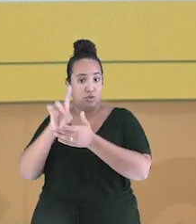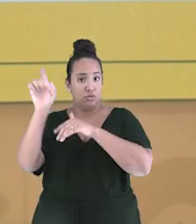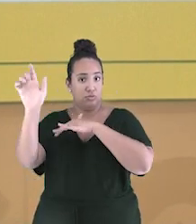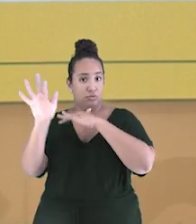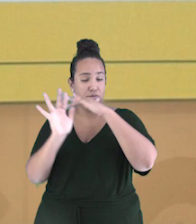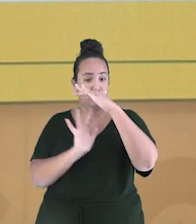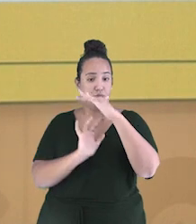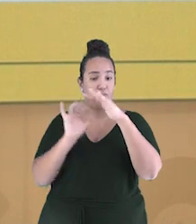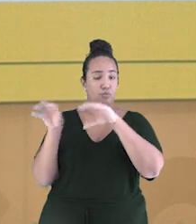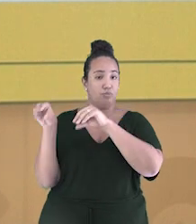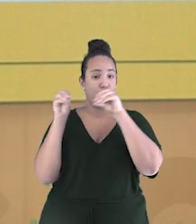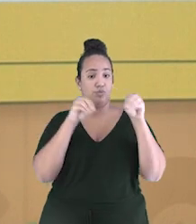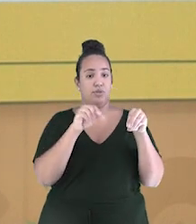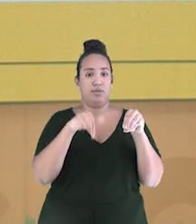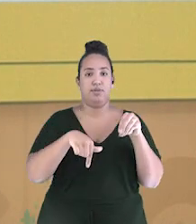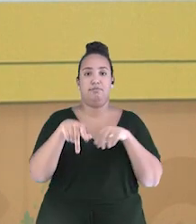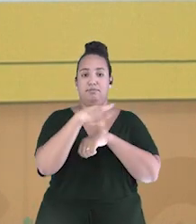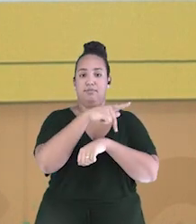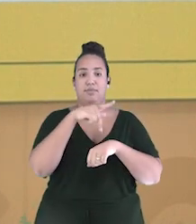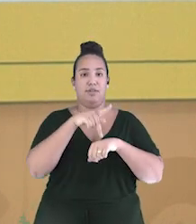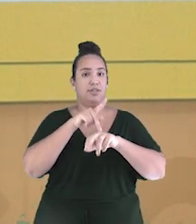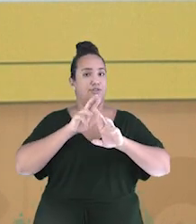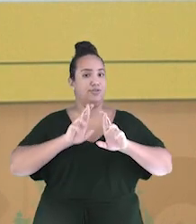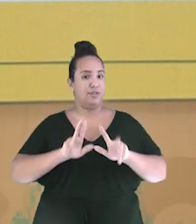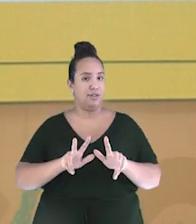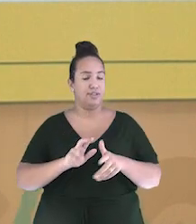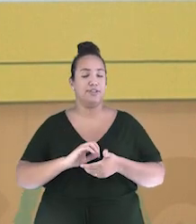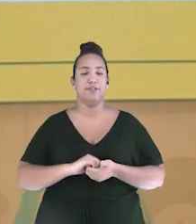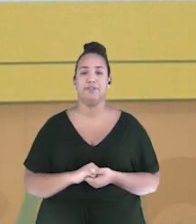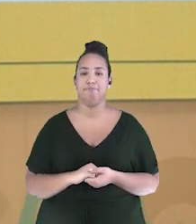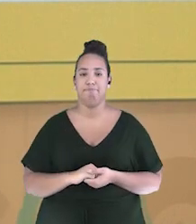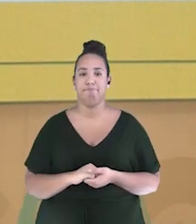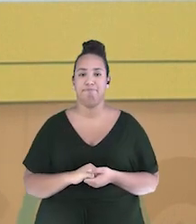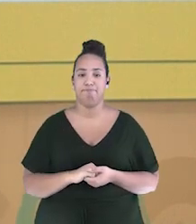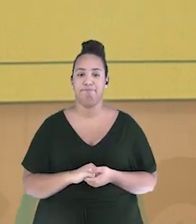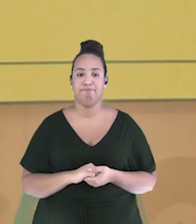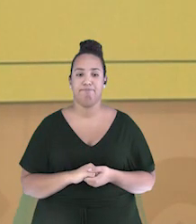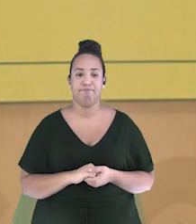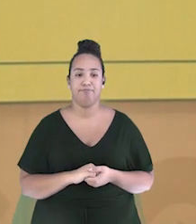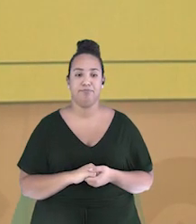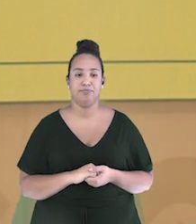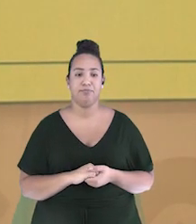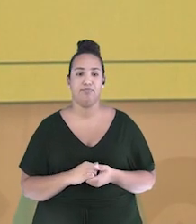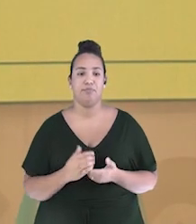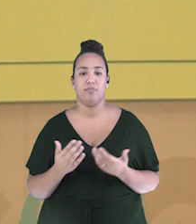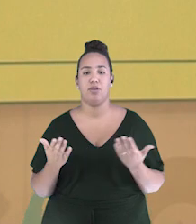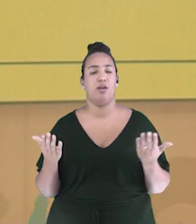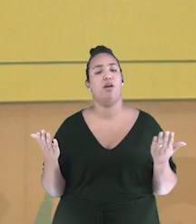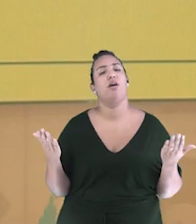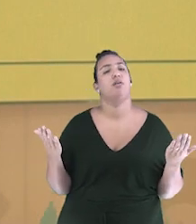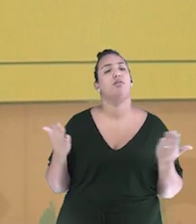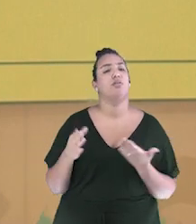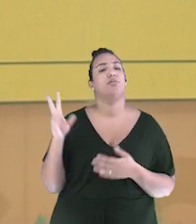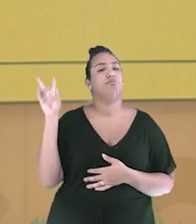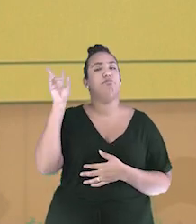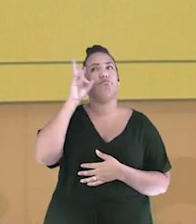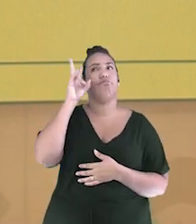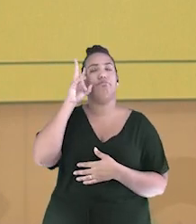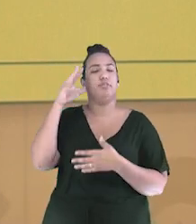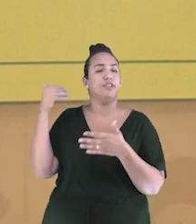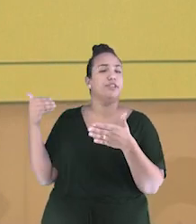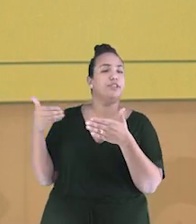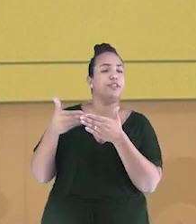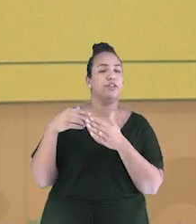origem e mudassem para um país totalmente diferente. E quais serão as nossas raízes